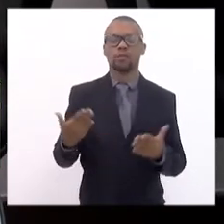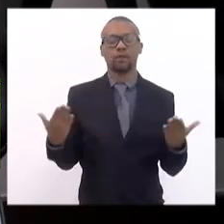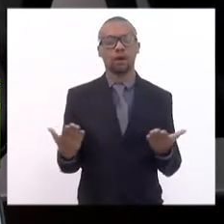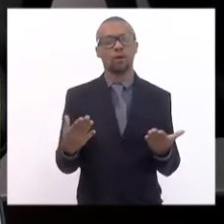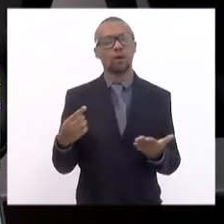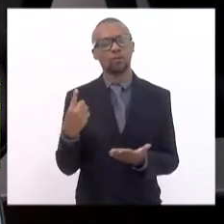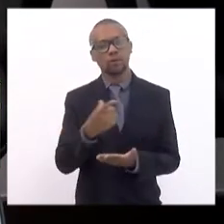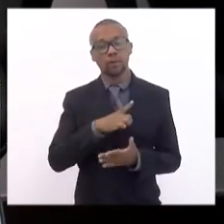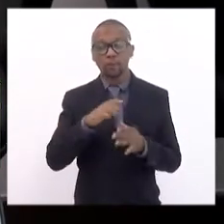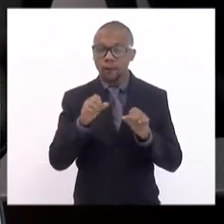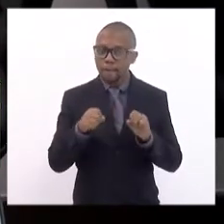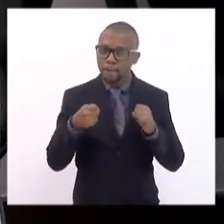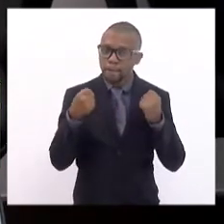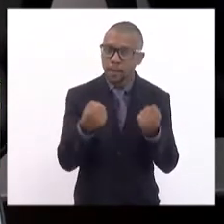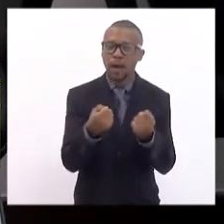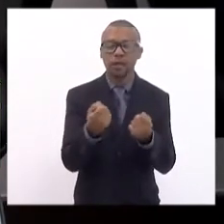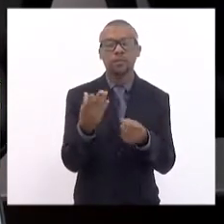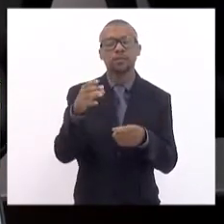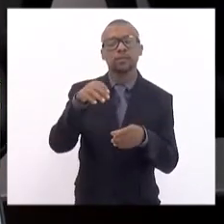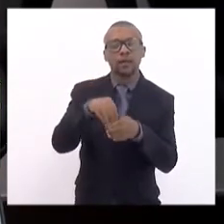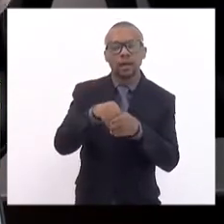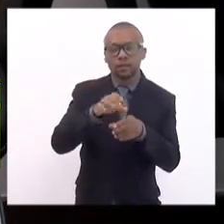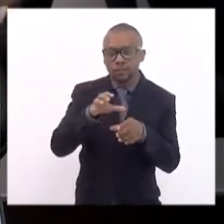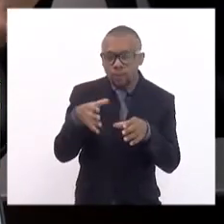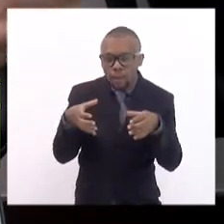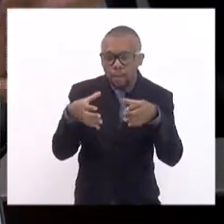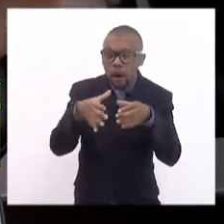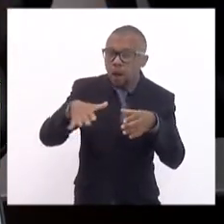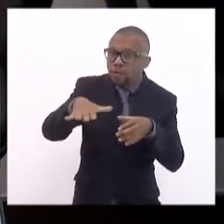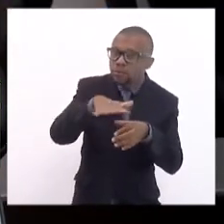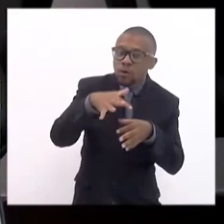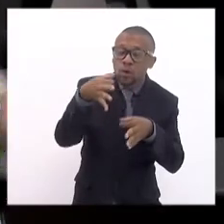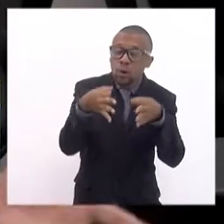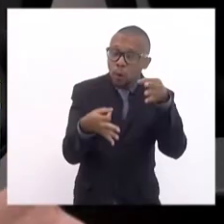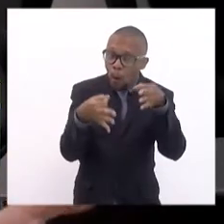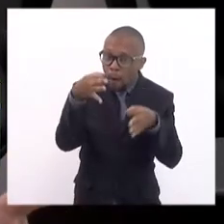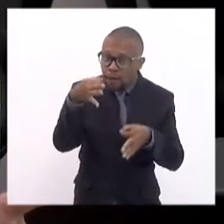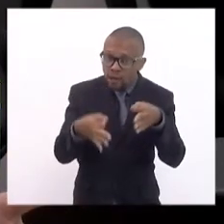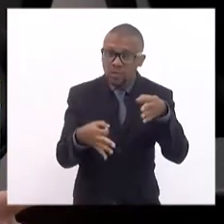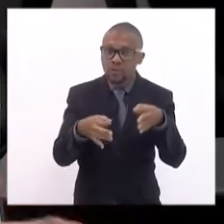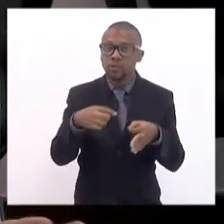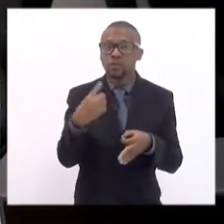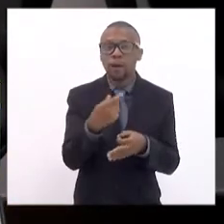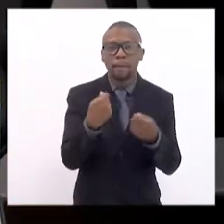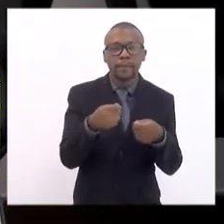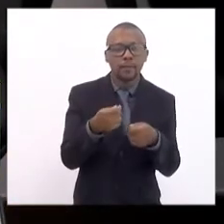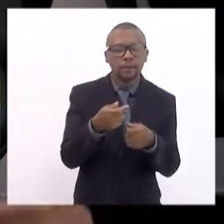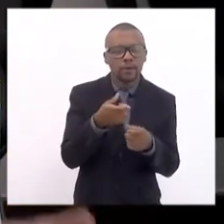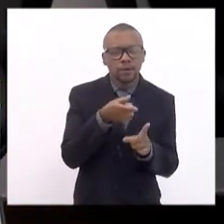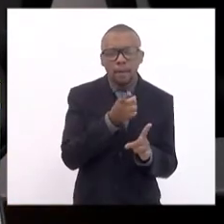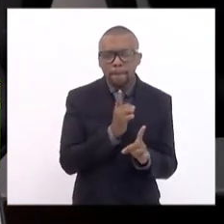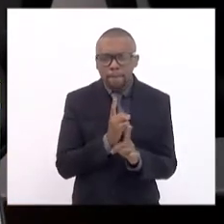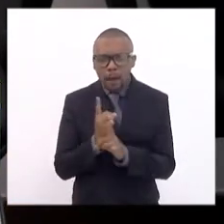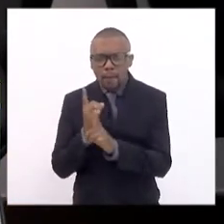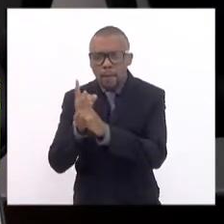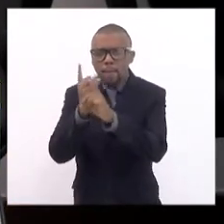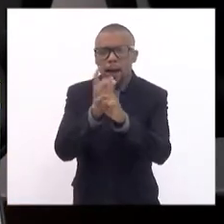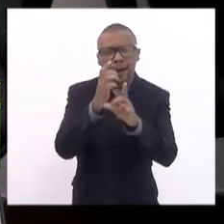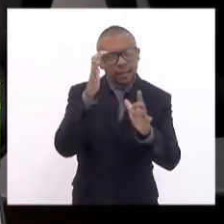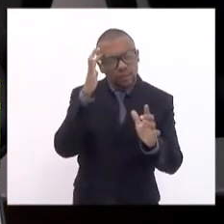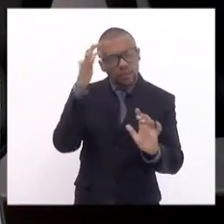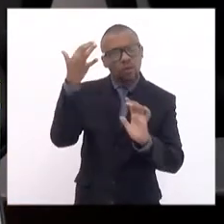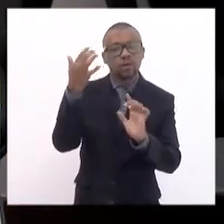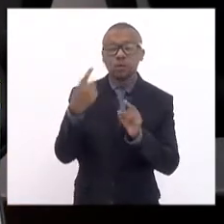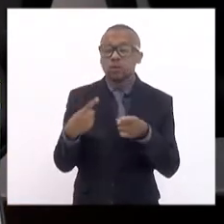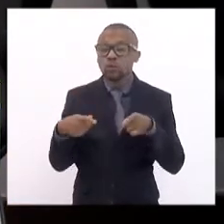desse arcabouço jurídico excepcional que nós estamos, né, encontrar uma solução. Vamos encontrar essa